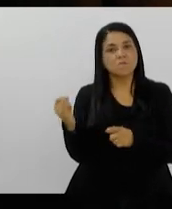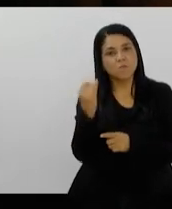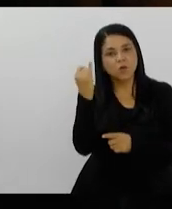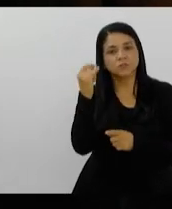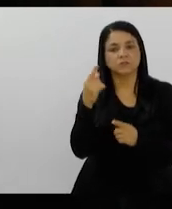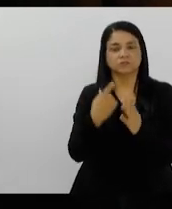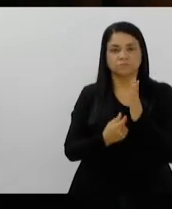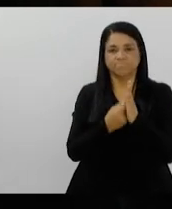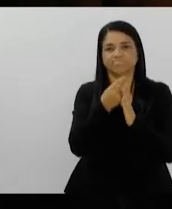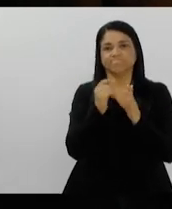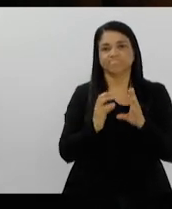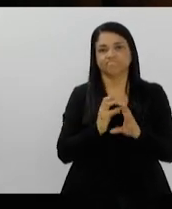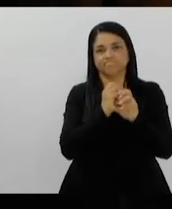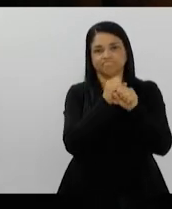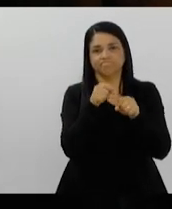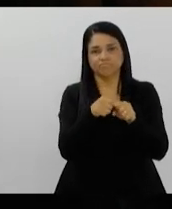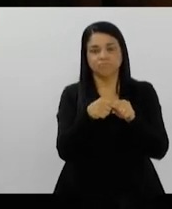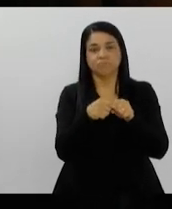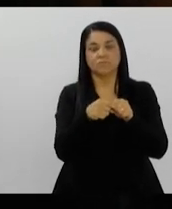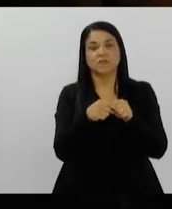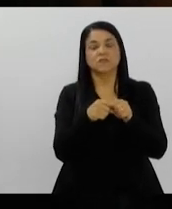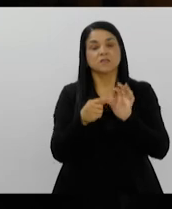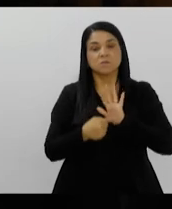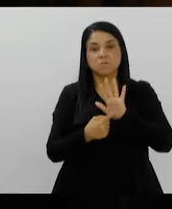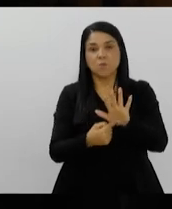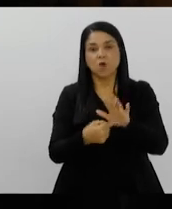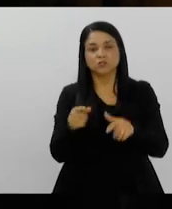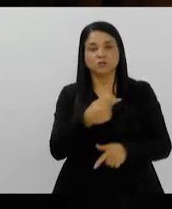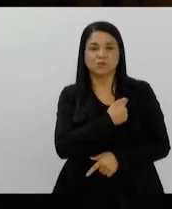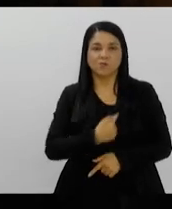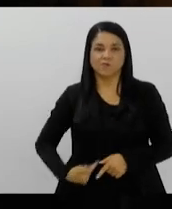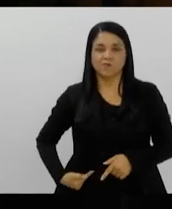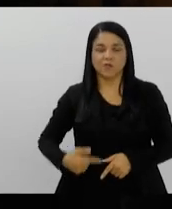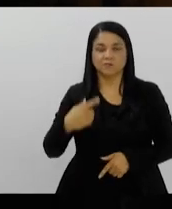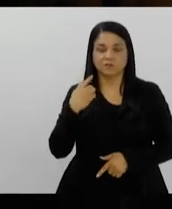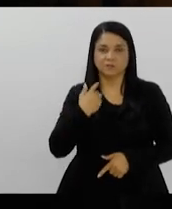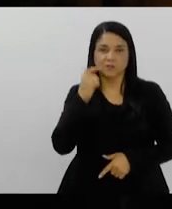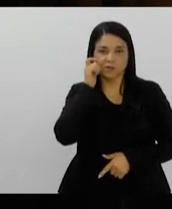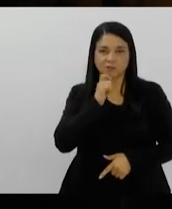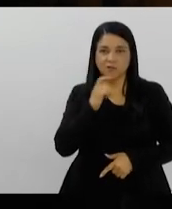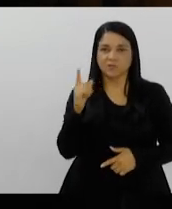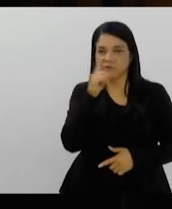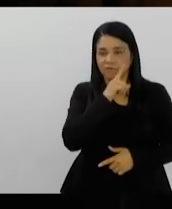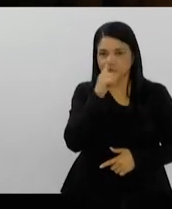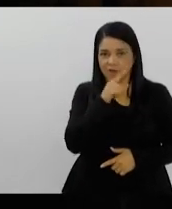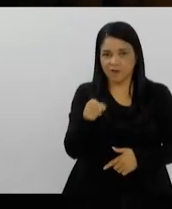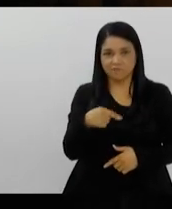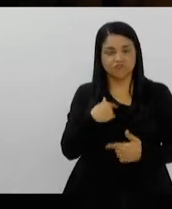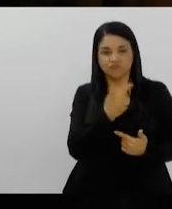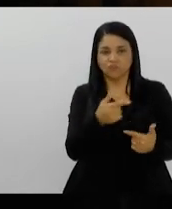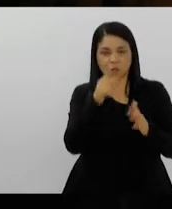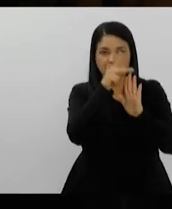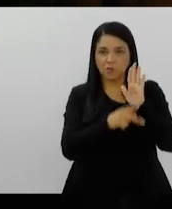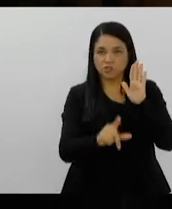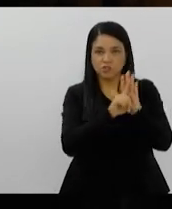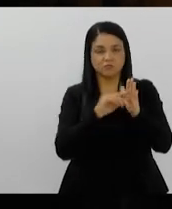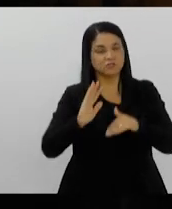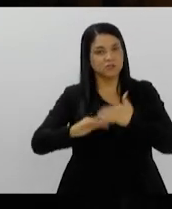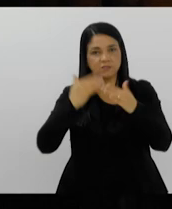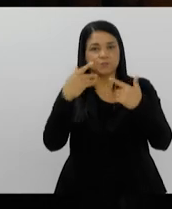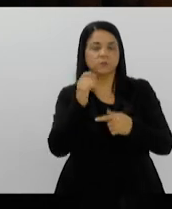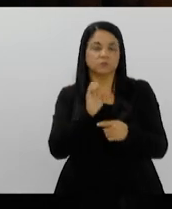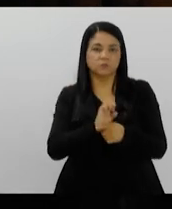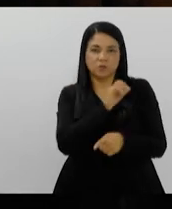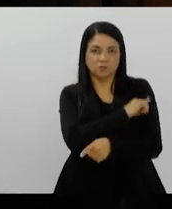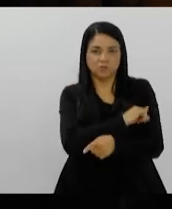orçamentária que reflete a mediocridade do governo Cláudio Castro. Um governo que não tem projeto de crescimento para o Estado do Rio de